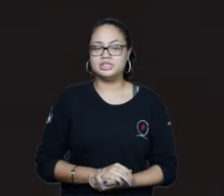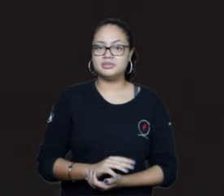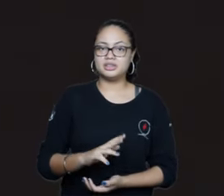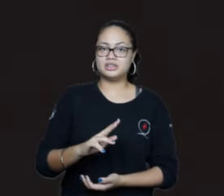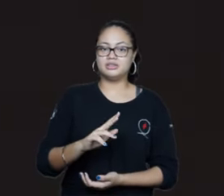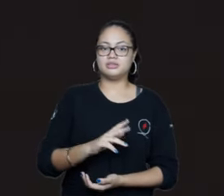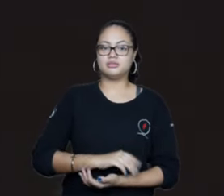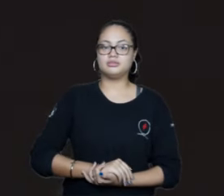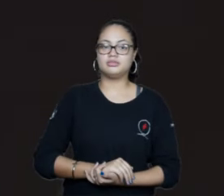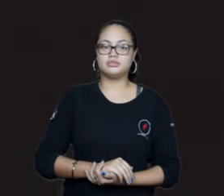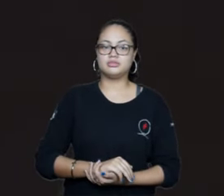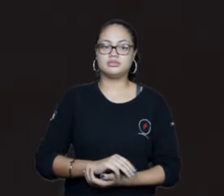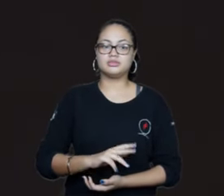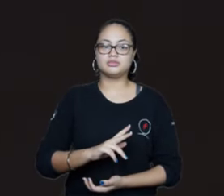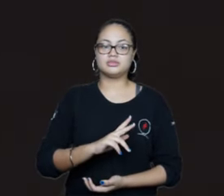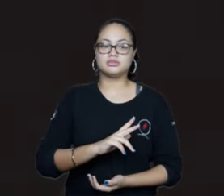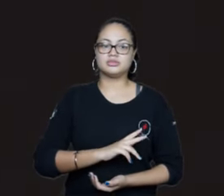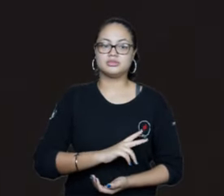deles